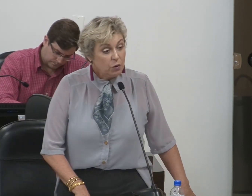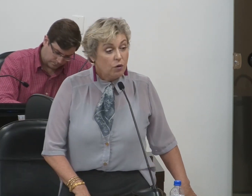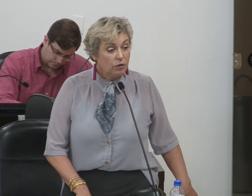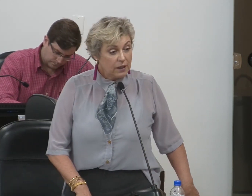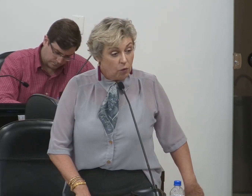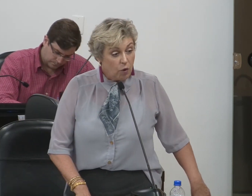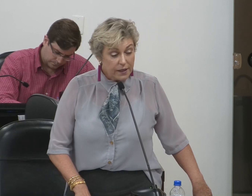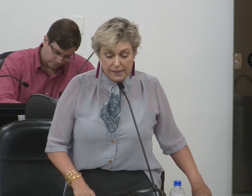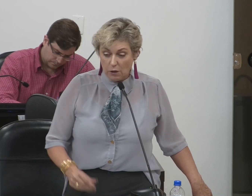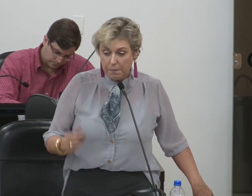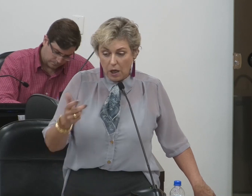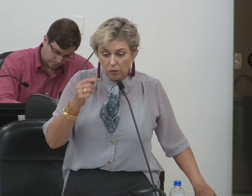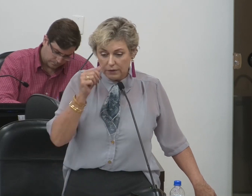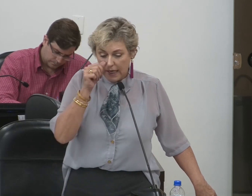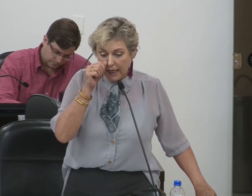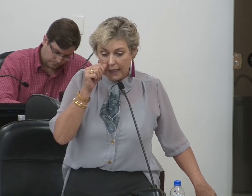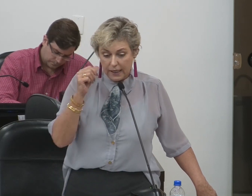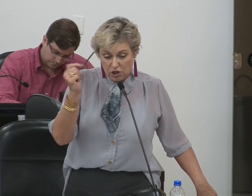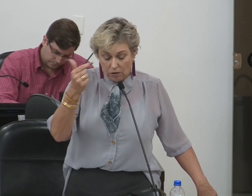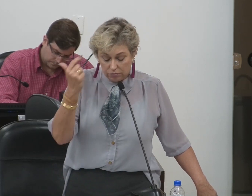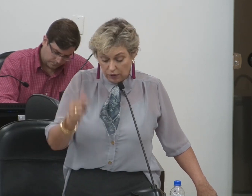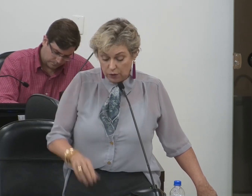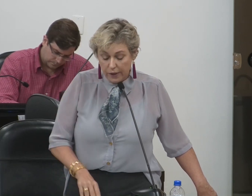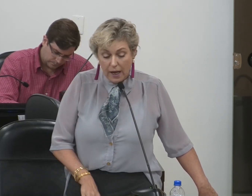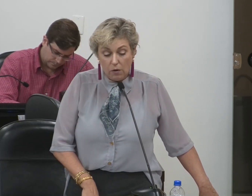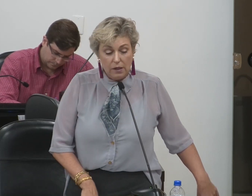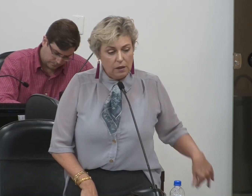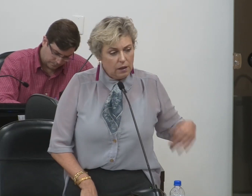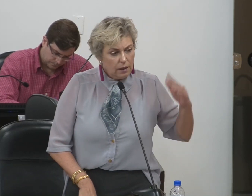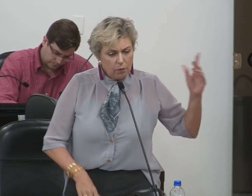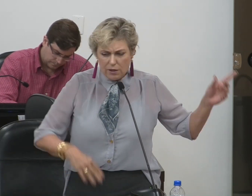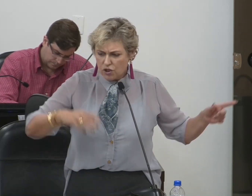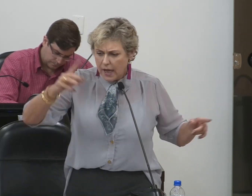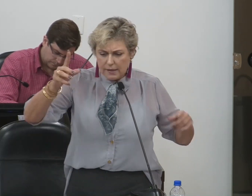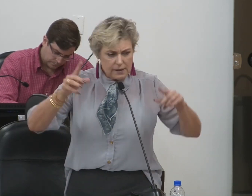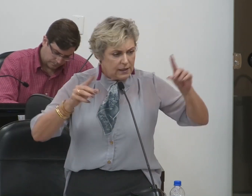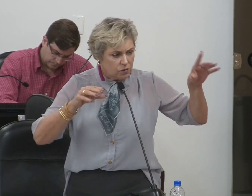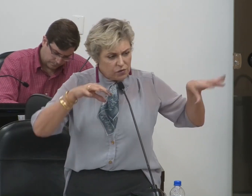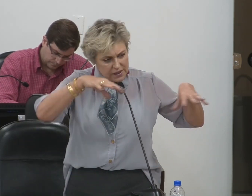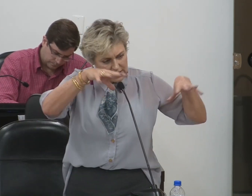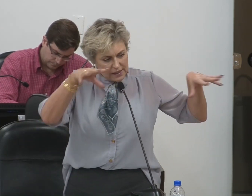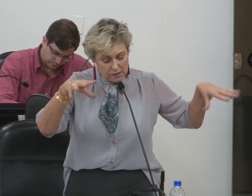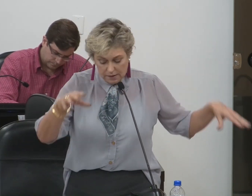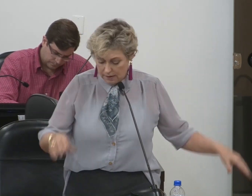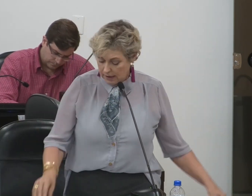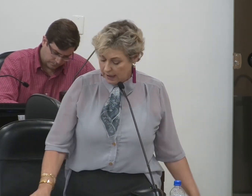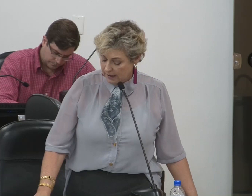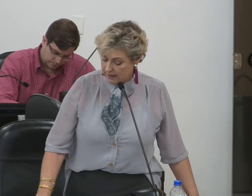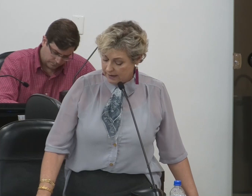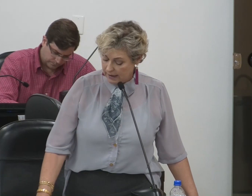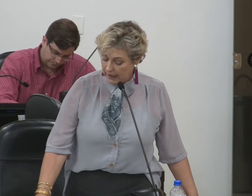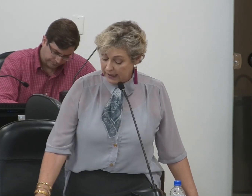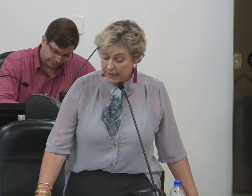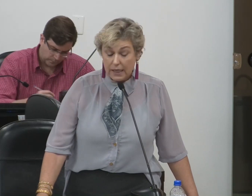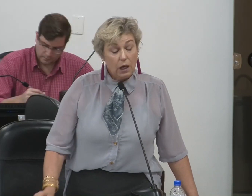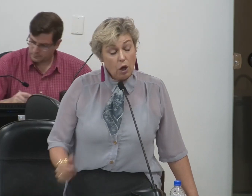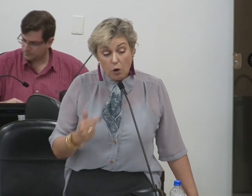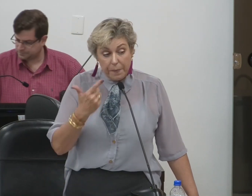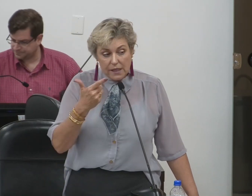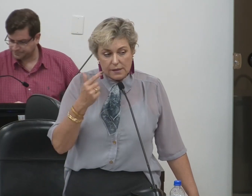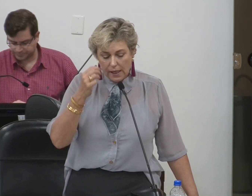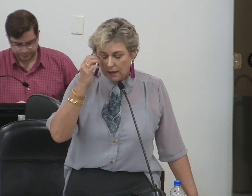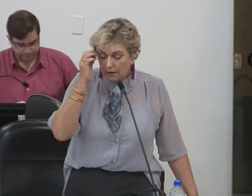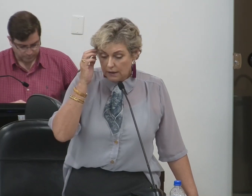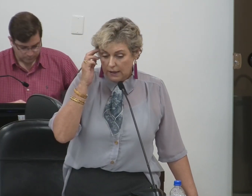e vi o Roda São Paulo na região do litoral, Guarujá, Santos e ali.